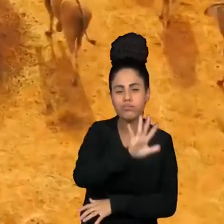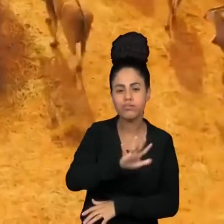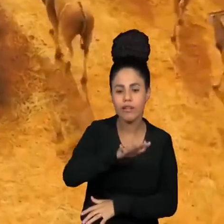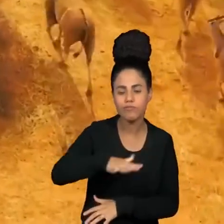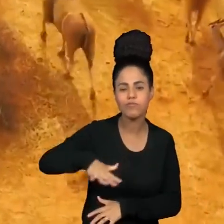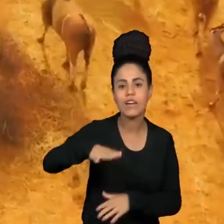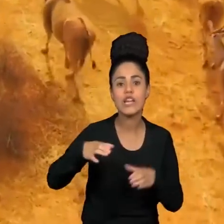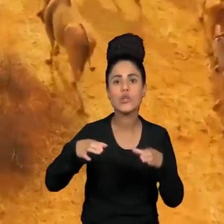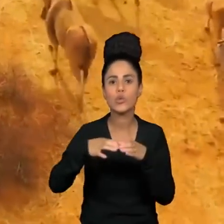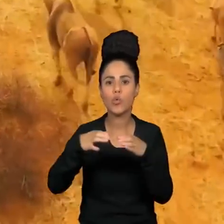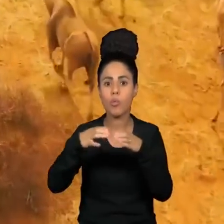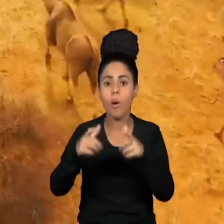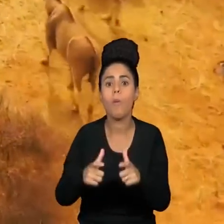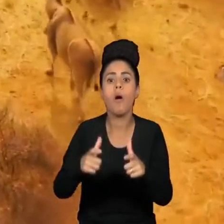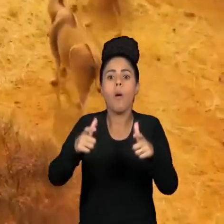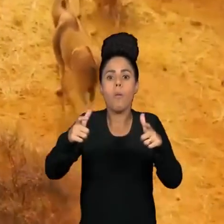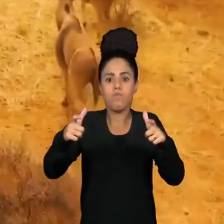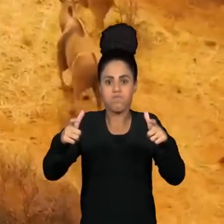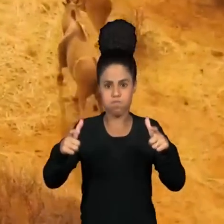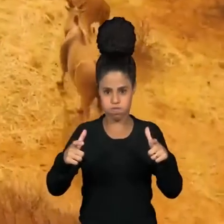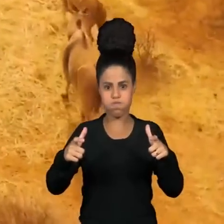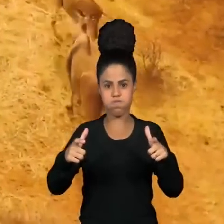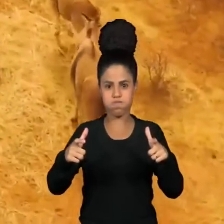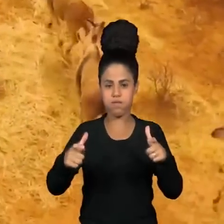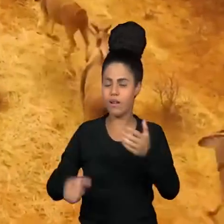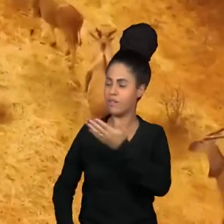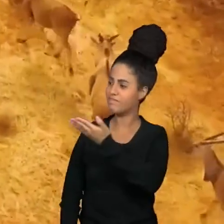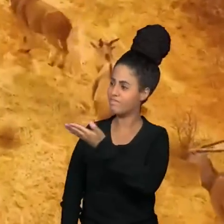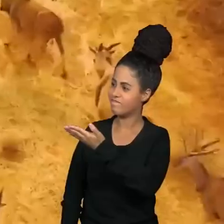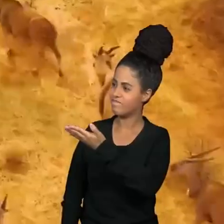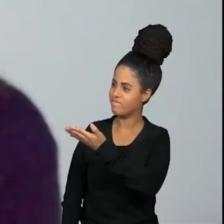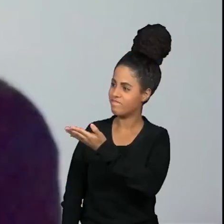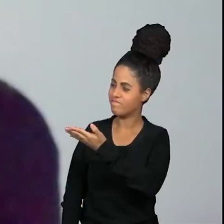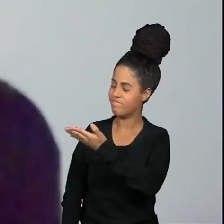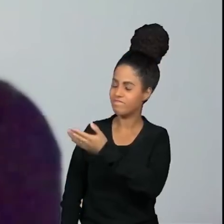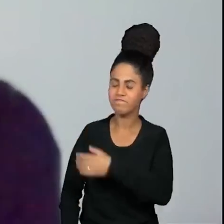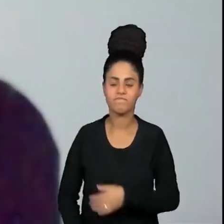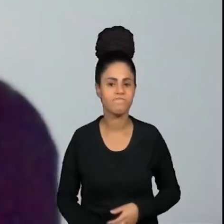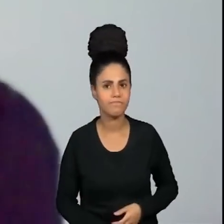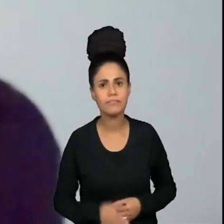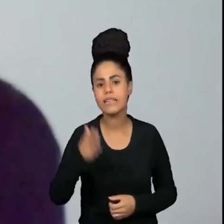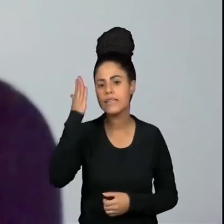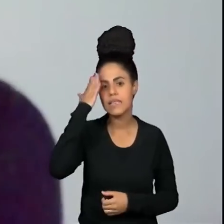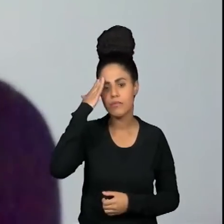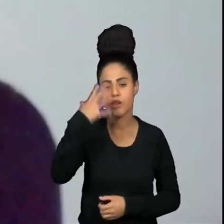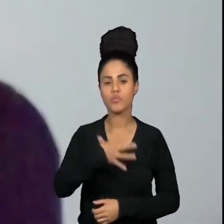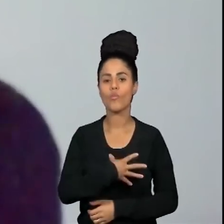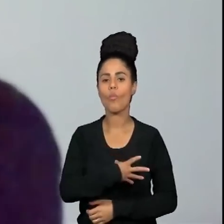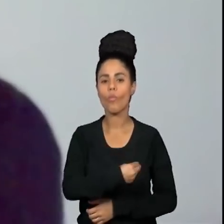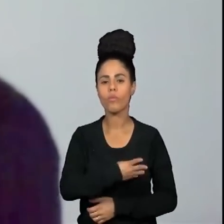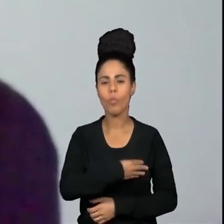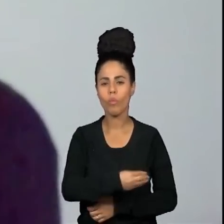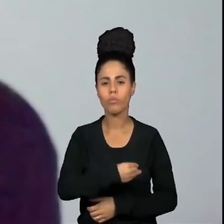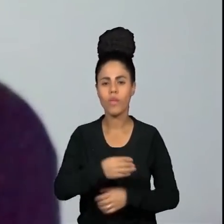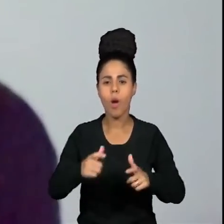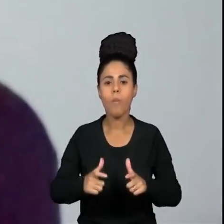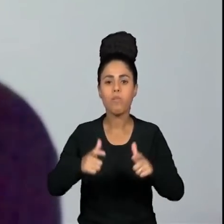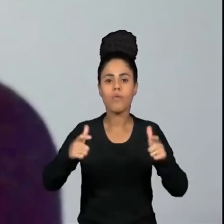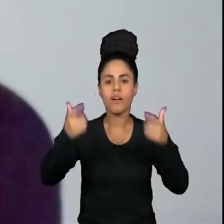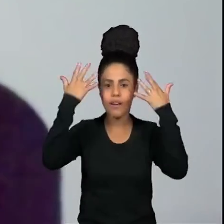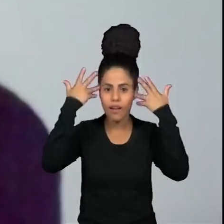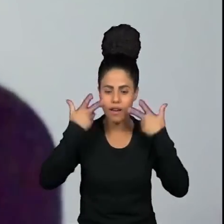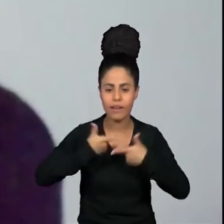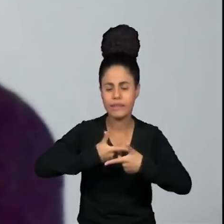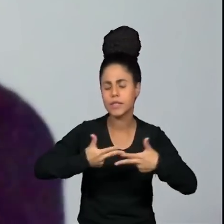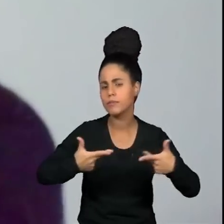conjunto de animais de grandes proporções. Já se sabe que grandes mamíferos e grandes vertebrados,